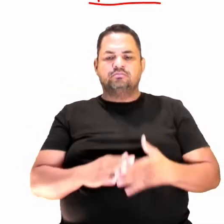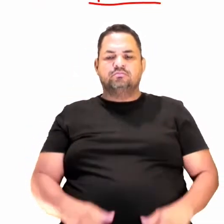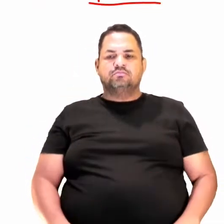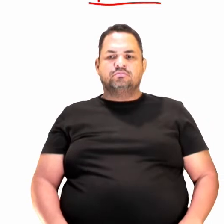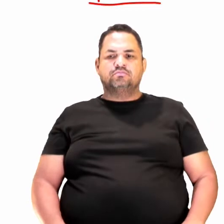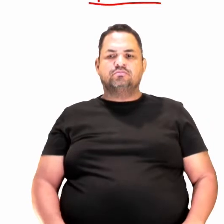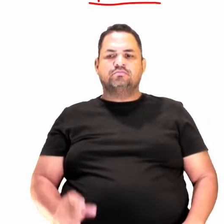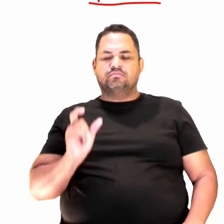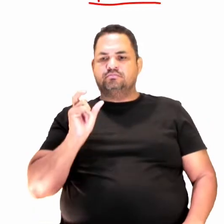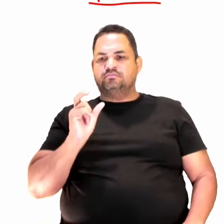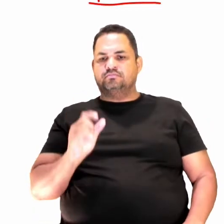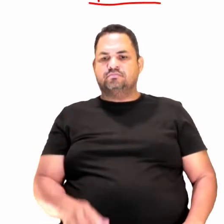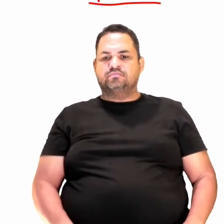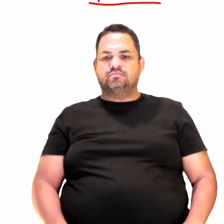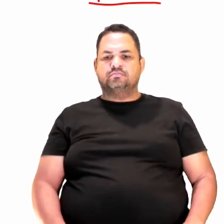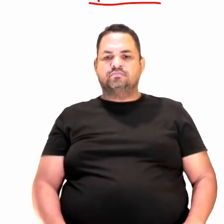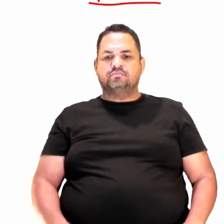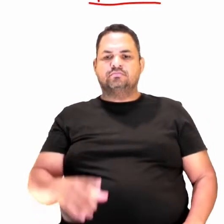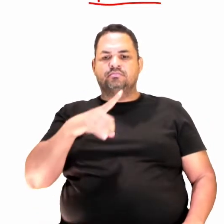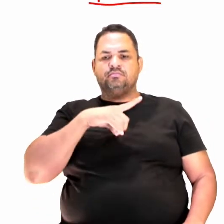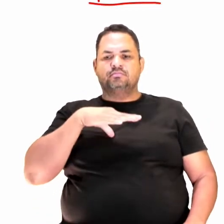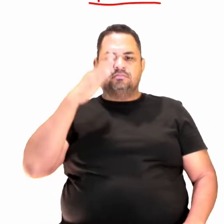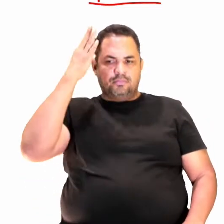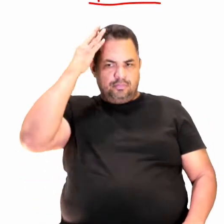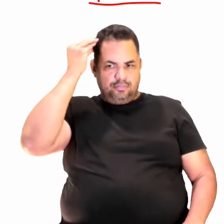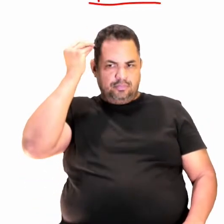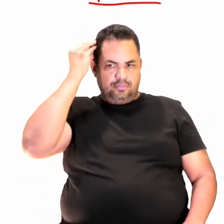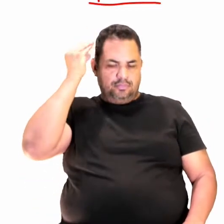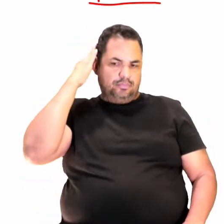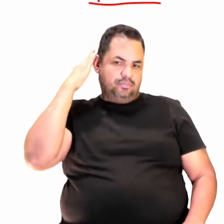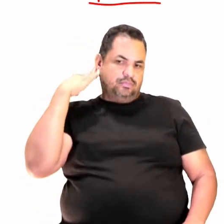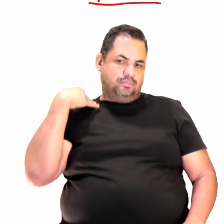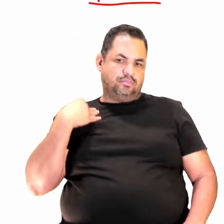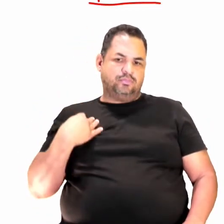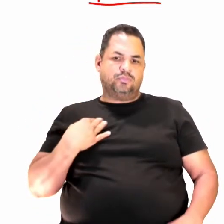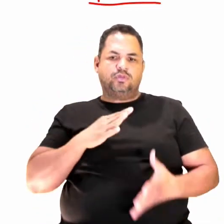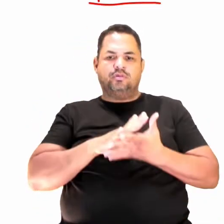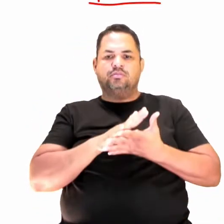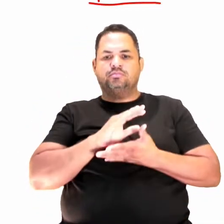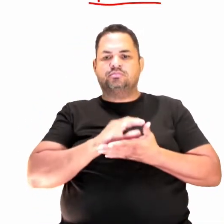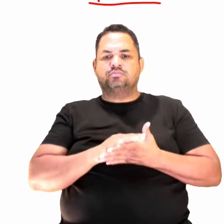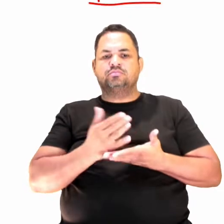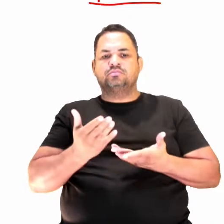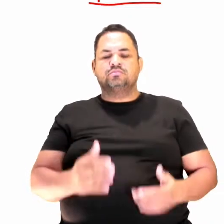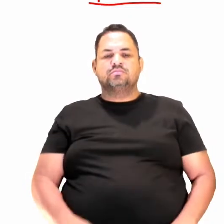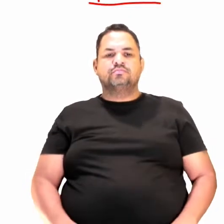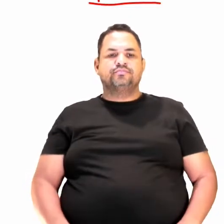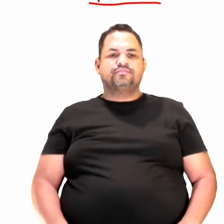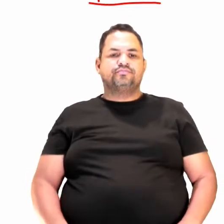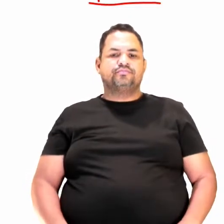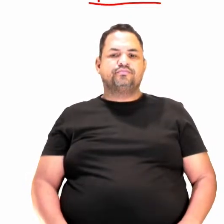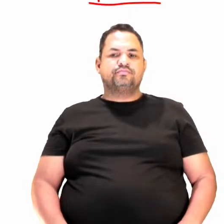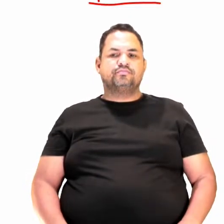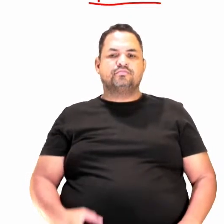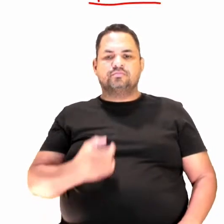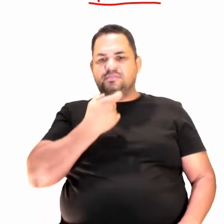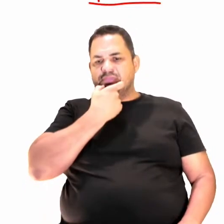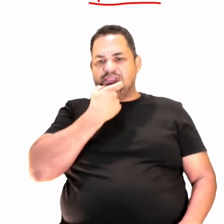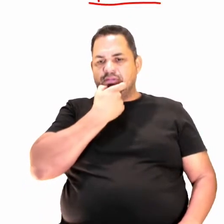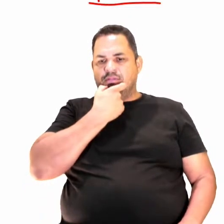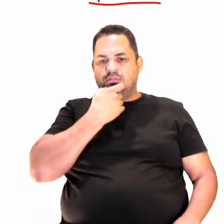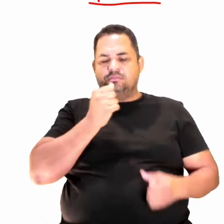são esses três, certo? E temos também o to have, que você vai ficar entre a variação dele também,